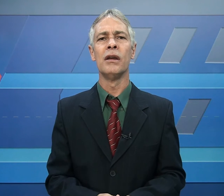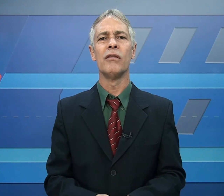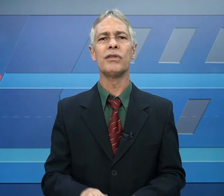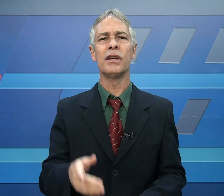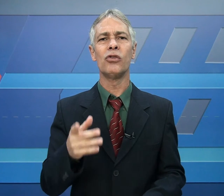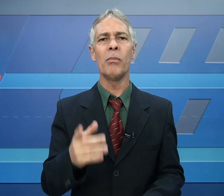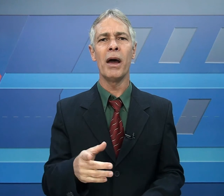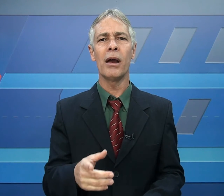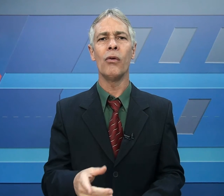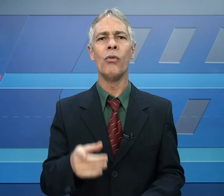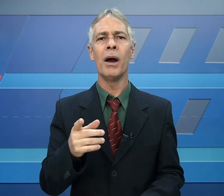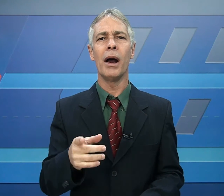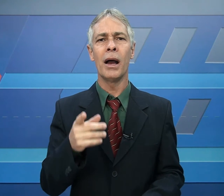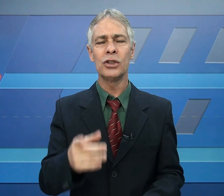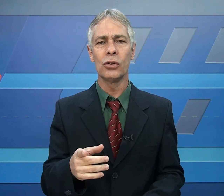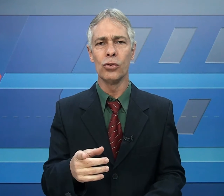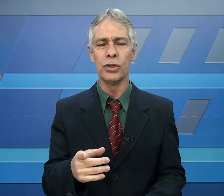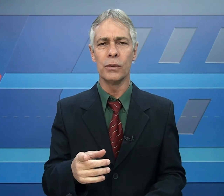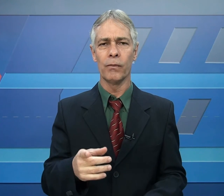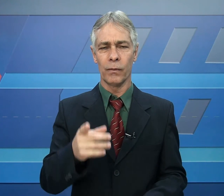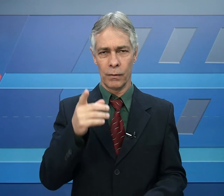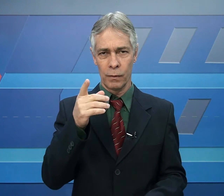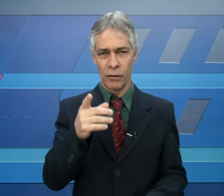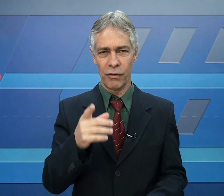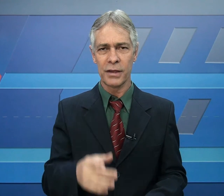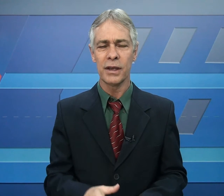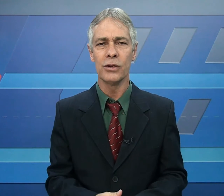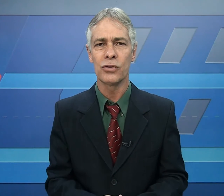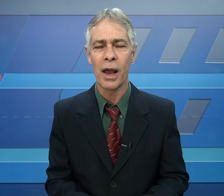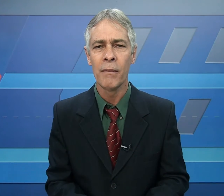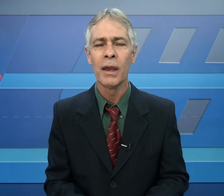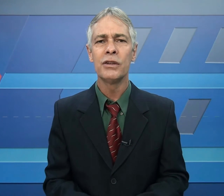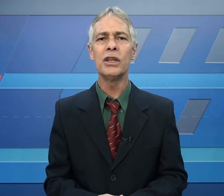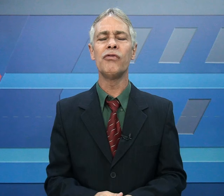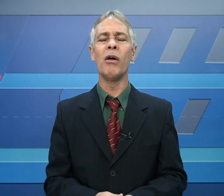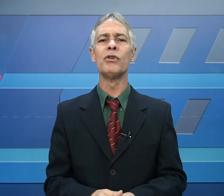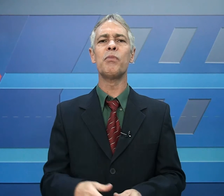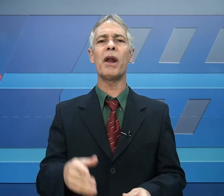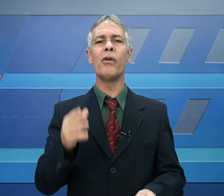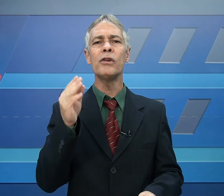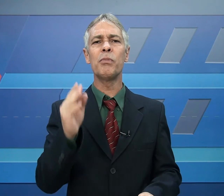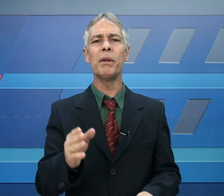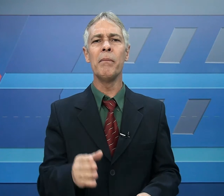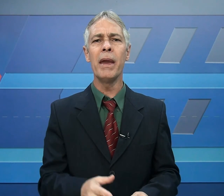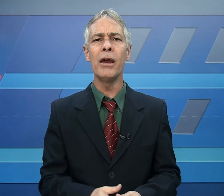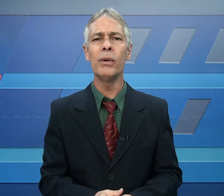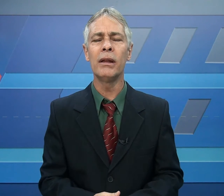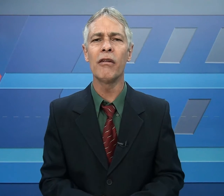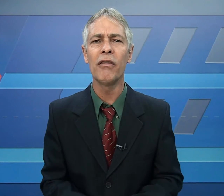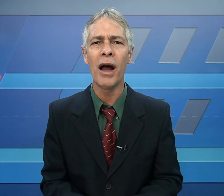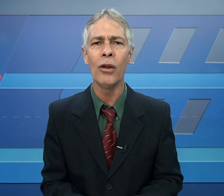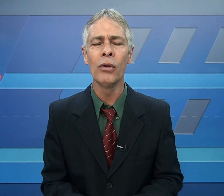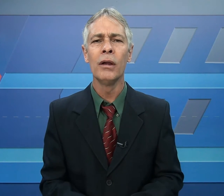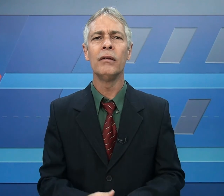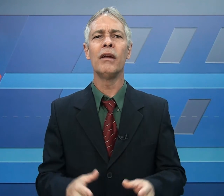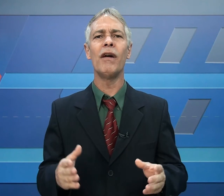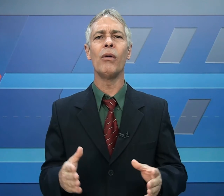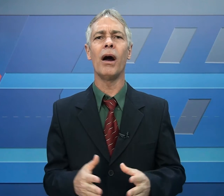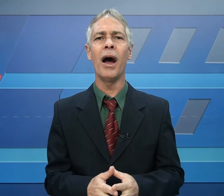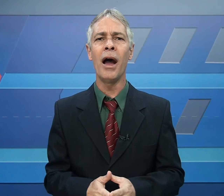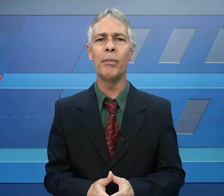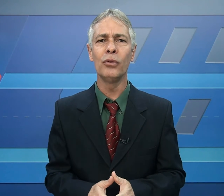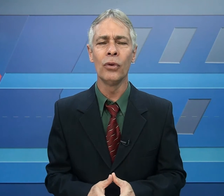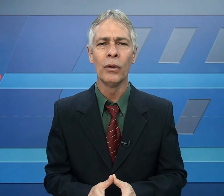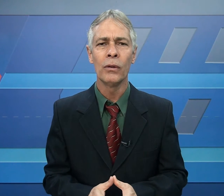você, você tomar uma atitude. Faça isso, tá? Gente, vamos para nosso primeiro